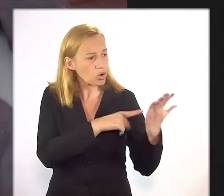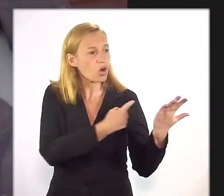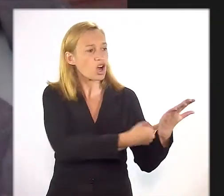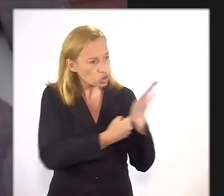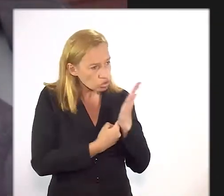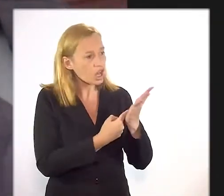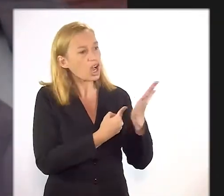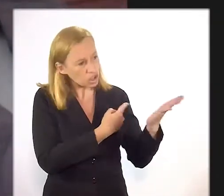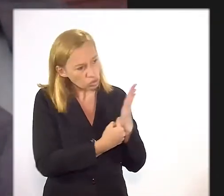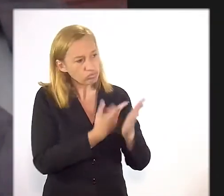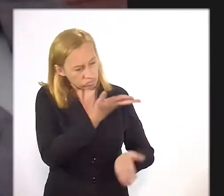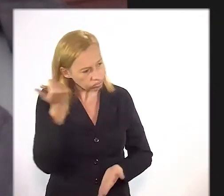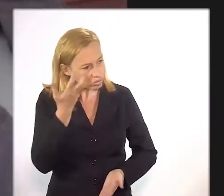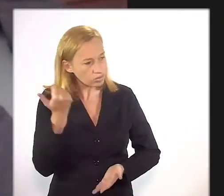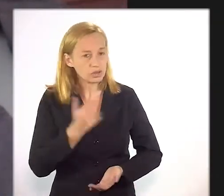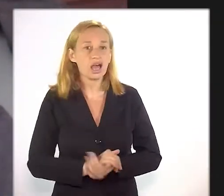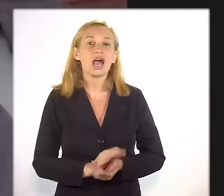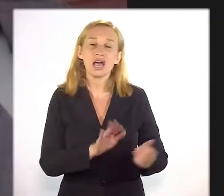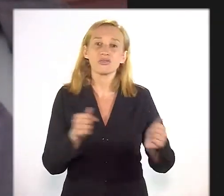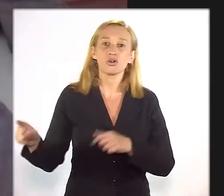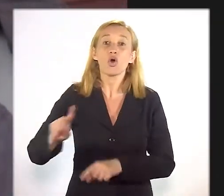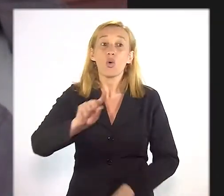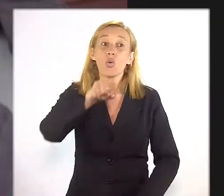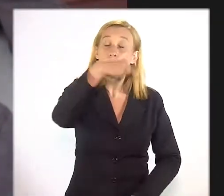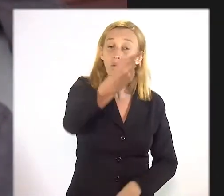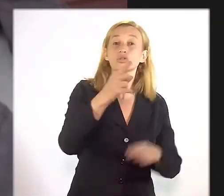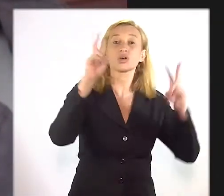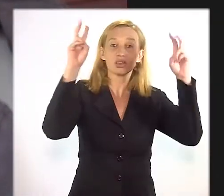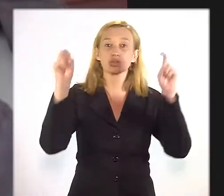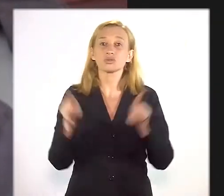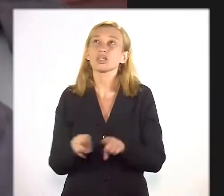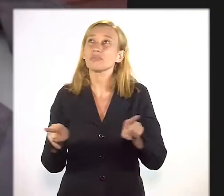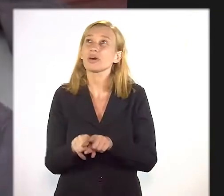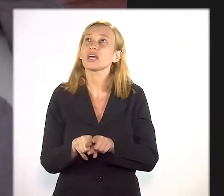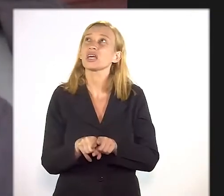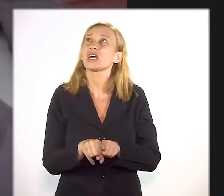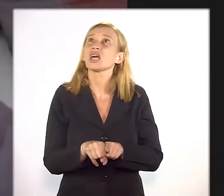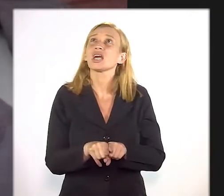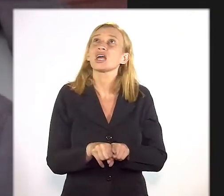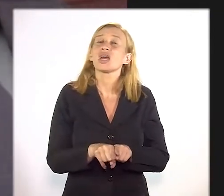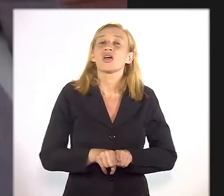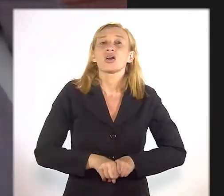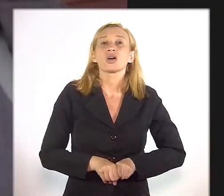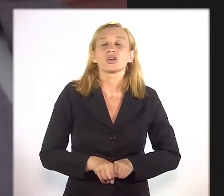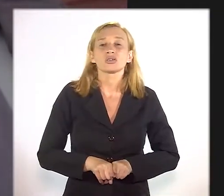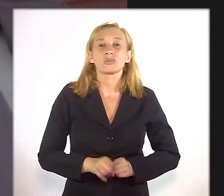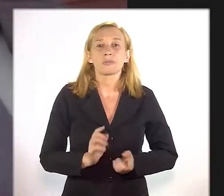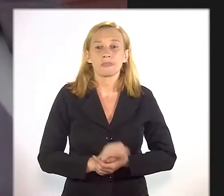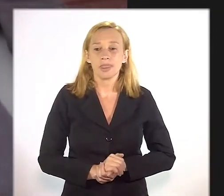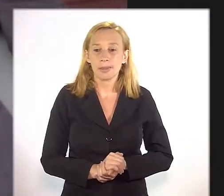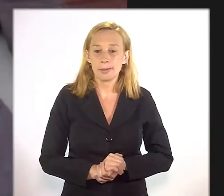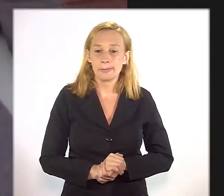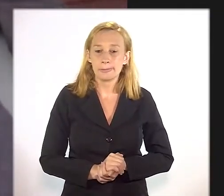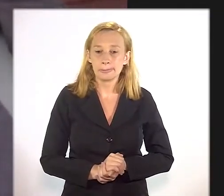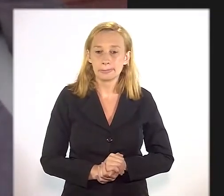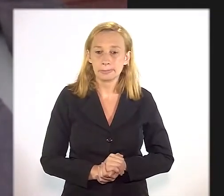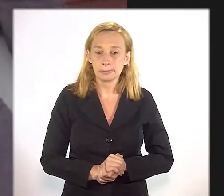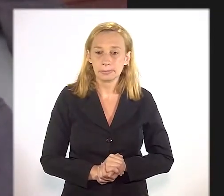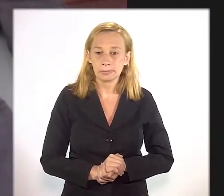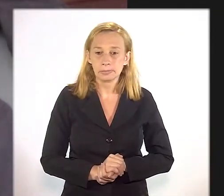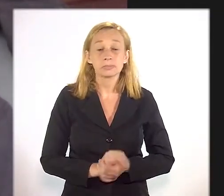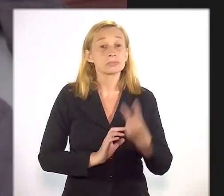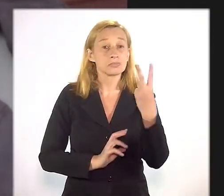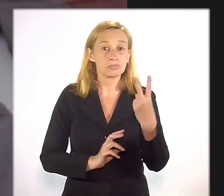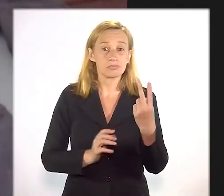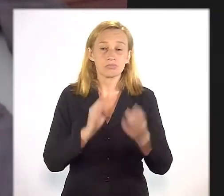ter internet. Outro caso era um moço que a mãe era faxineira, chegava a casa à noite com um celular que não comportava as videoconferências.